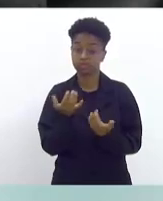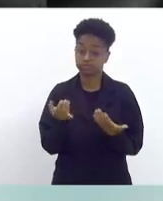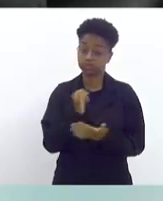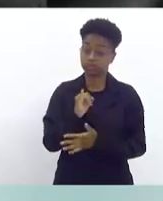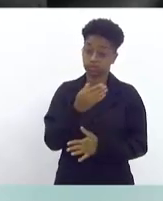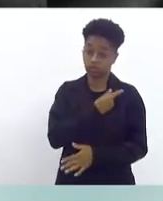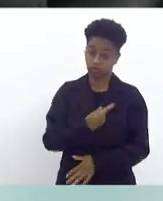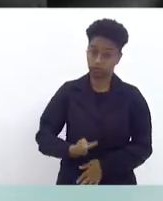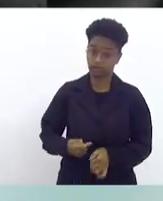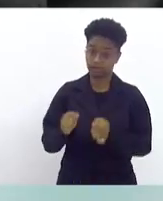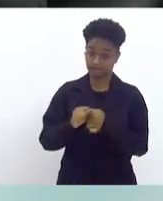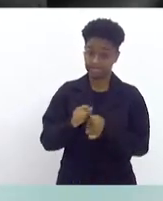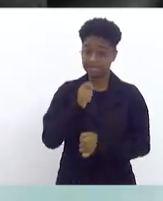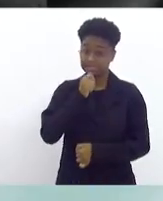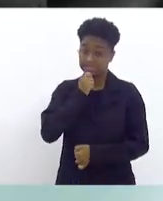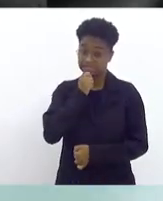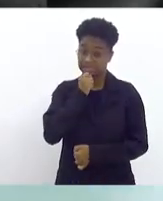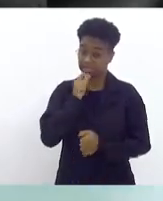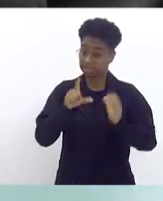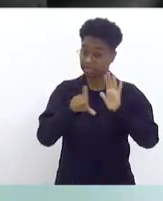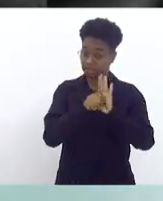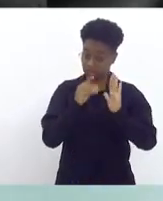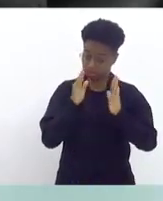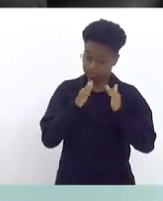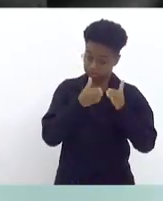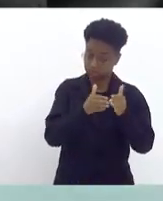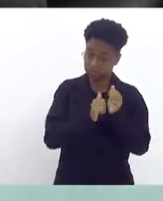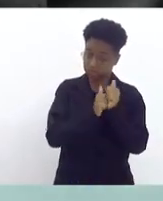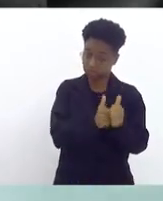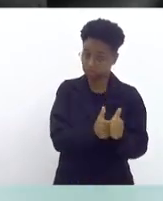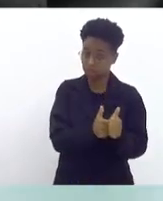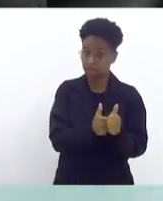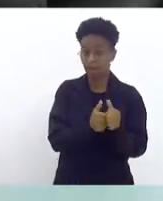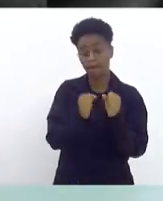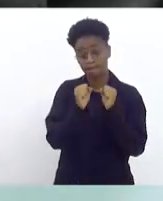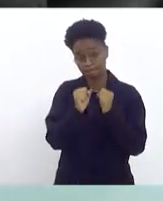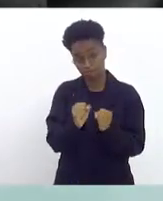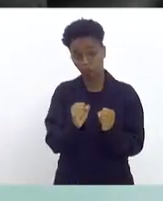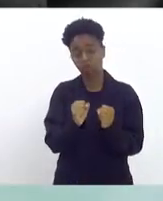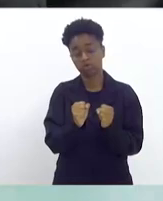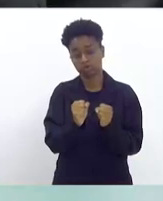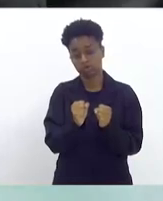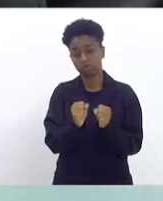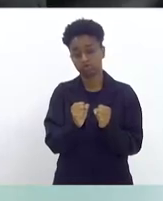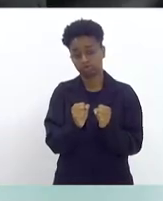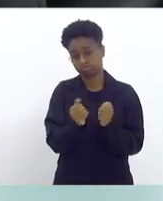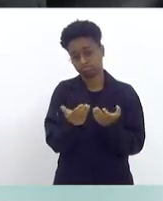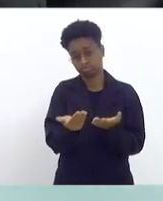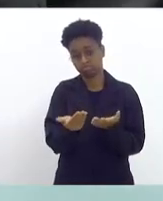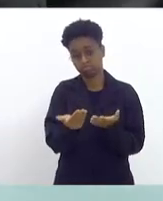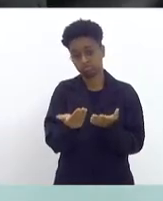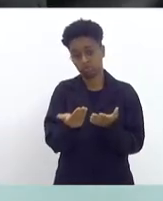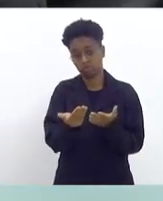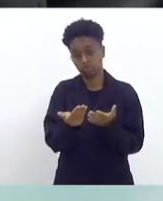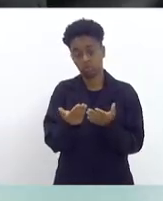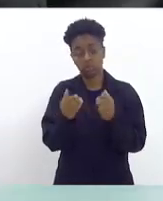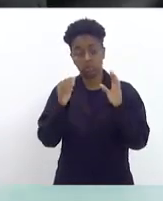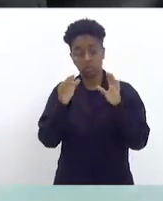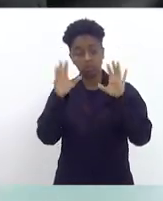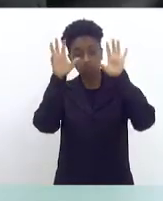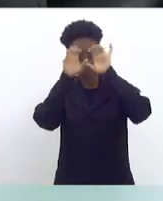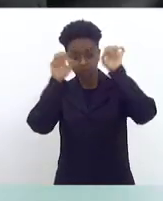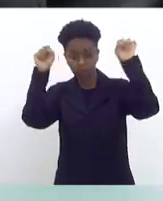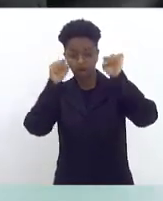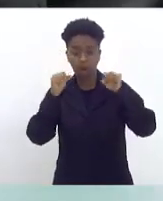fizer isso sem uma base legal ele pode inclusive vir a ser perguntado pelo tribunal de contas